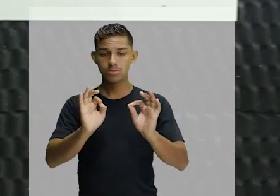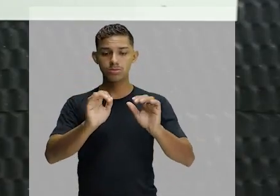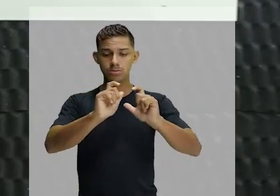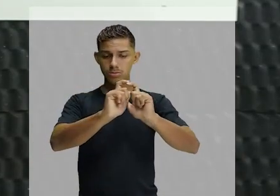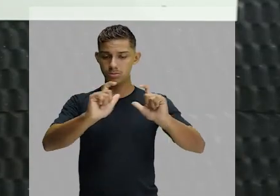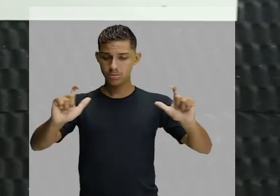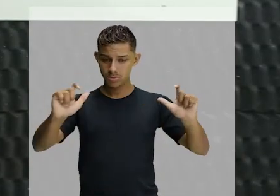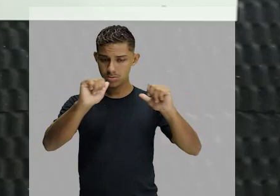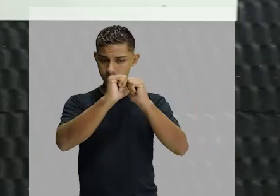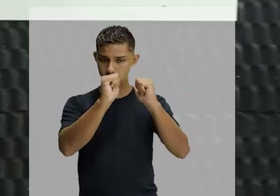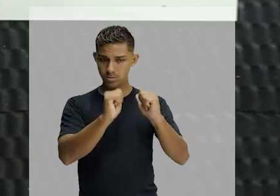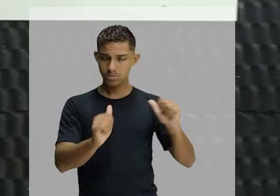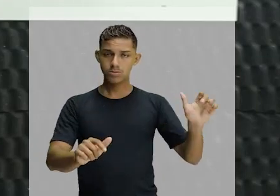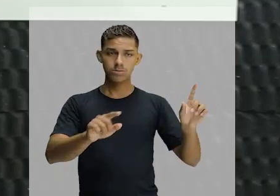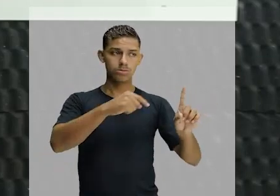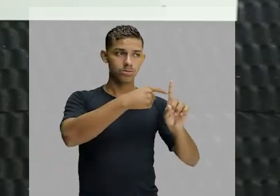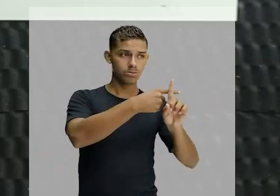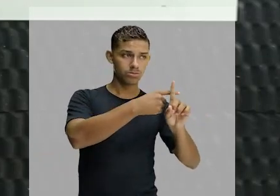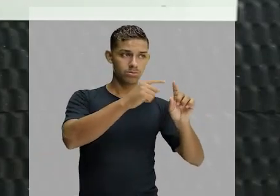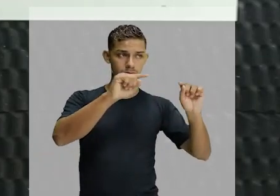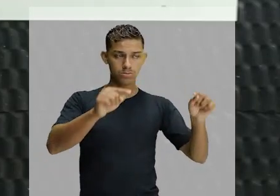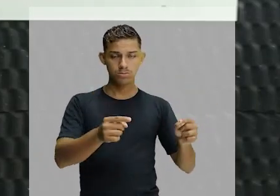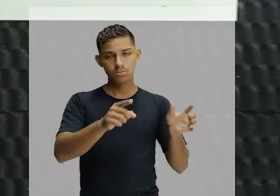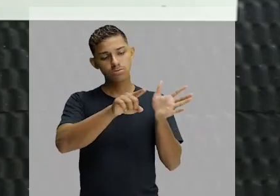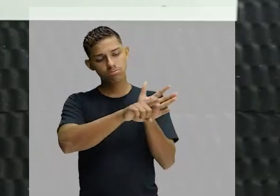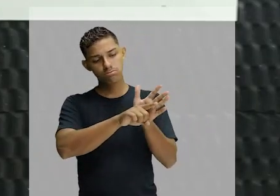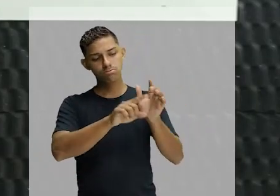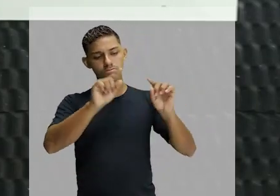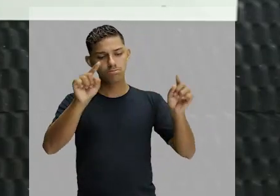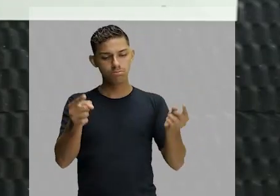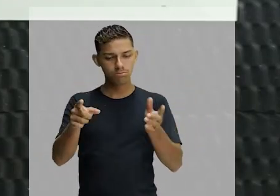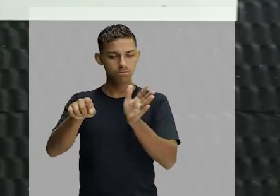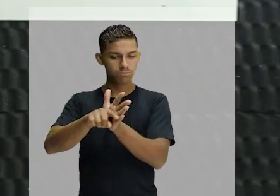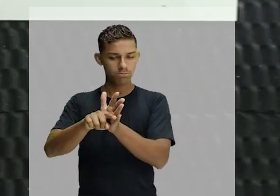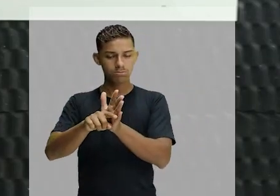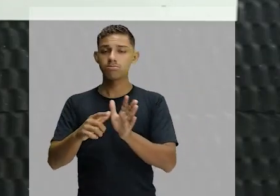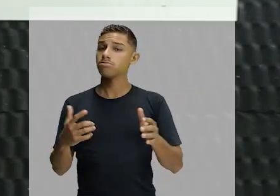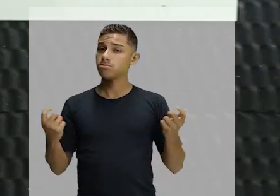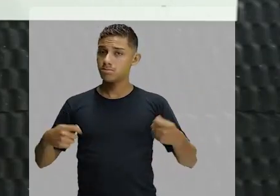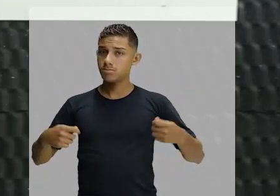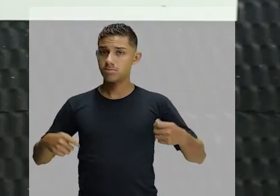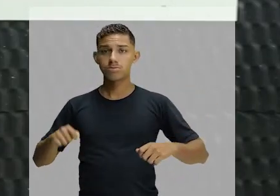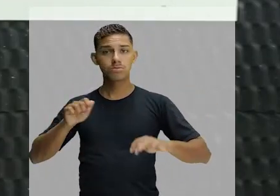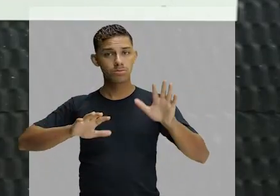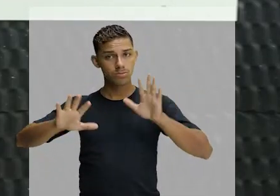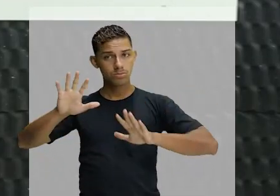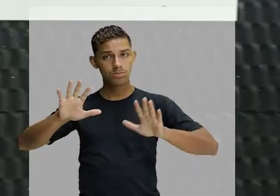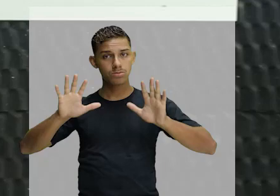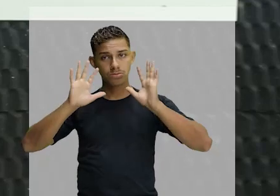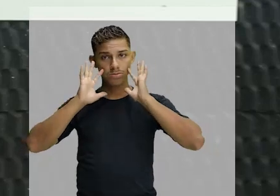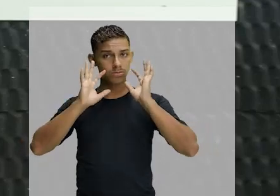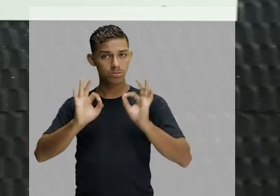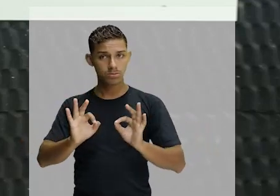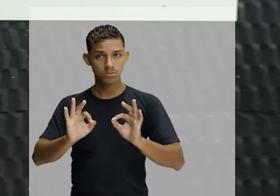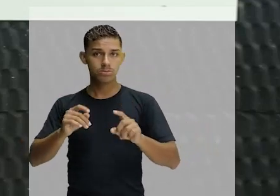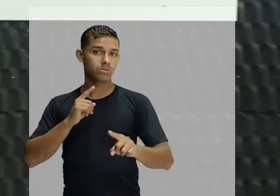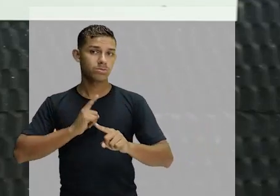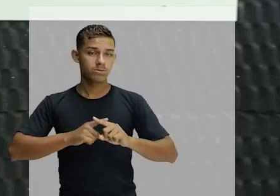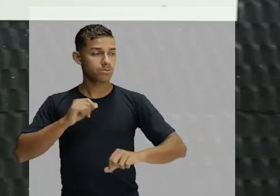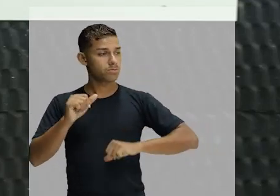Então, vai haver um jogo de sinal, né? Um confronto entre o sinal do número e o sinal da fórmula. O que acontece é